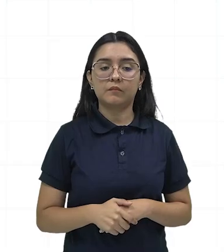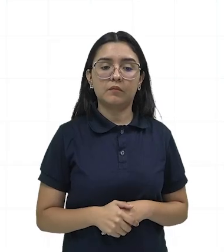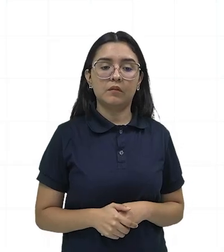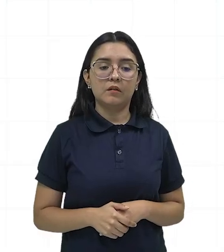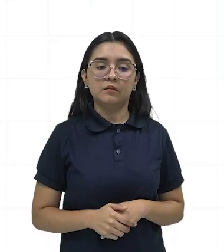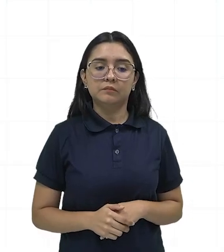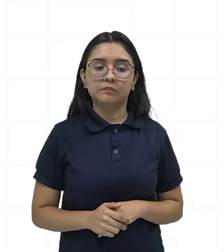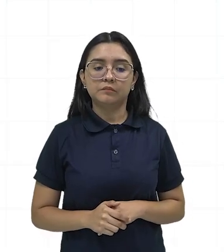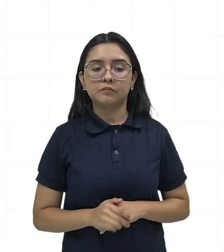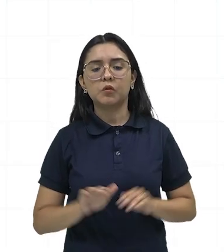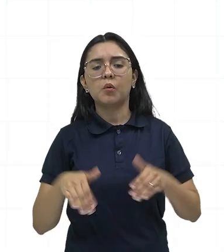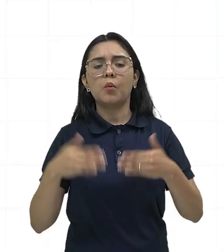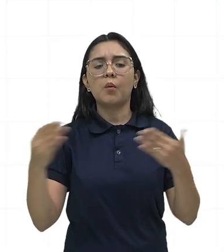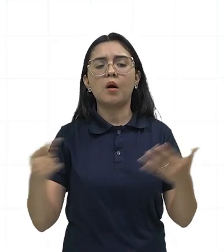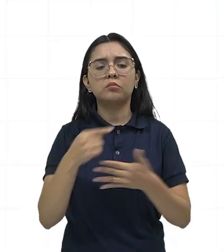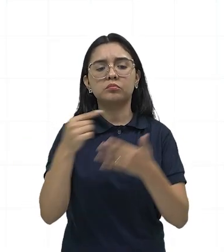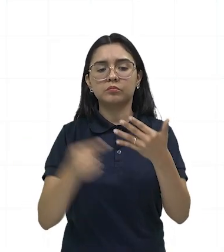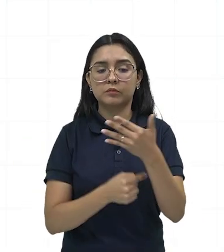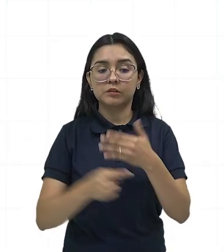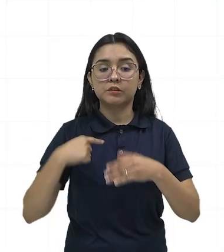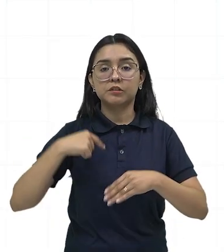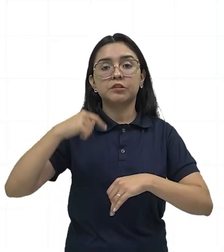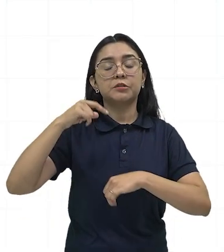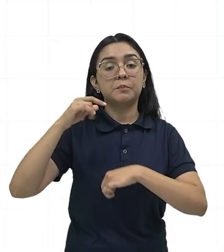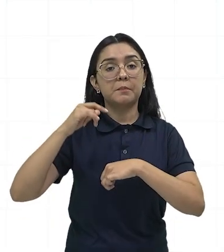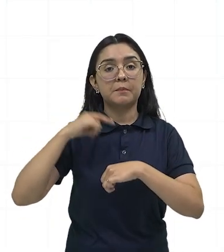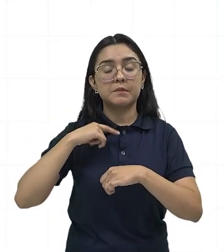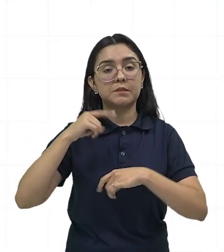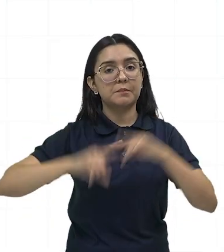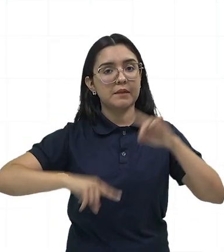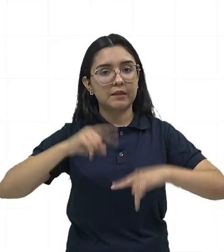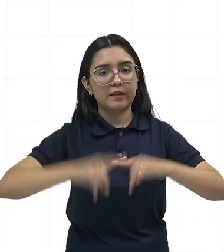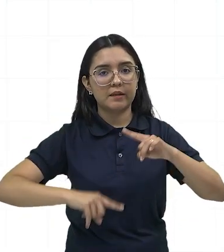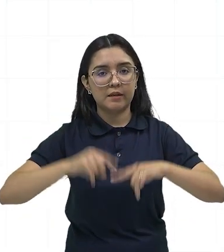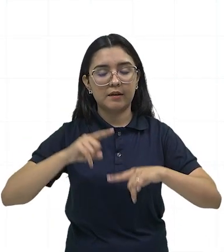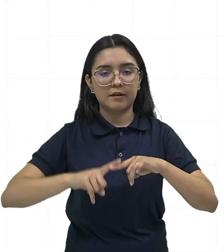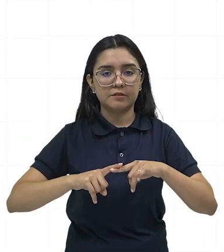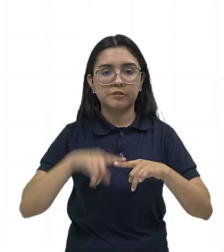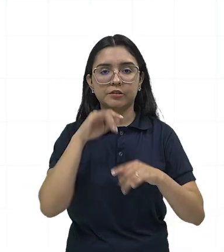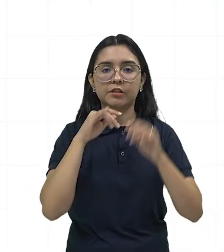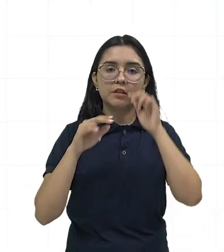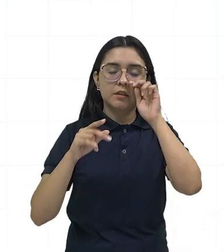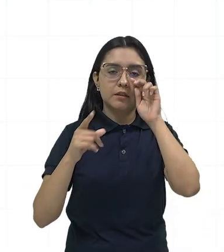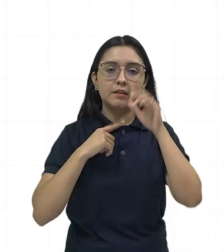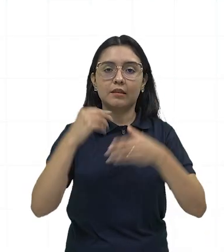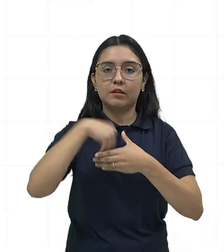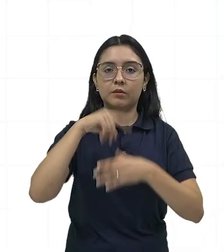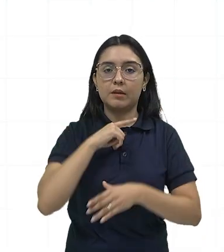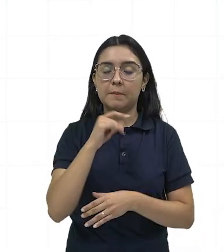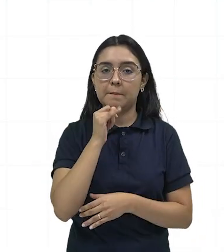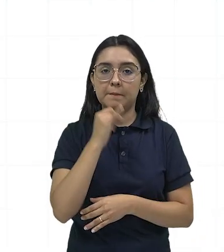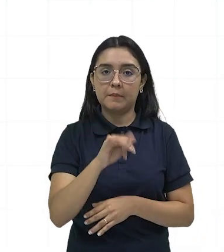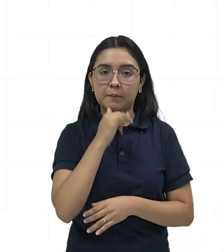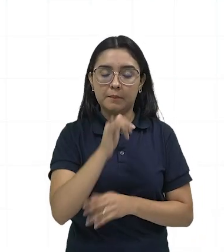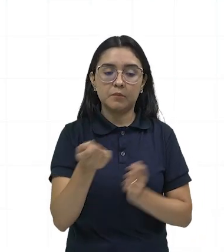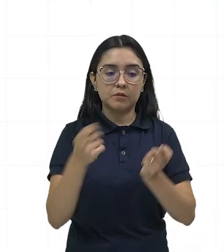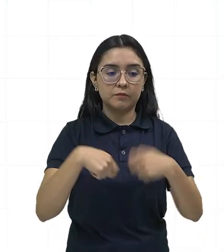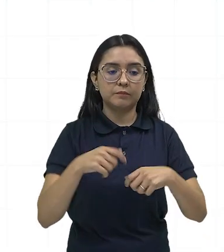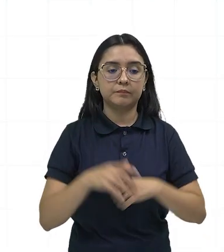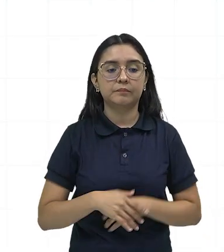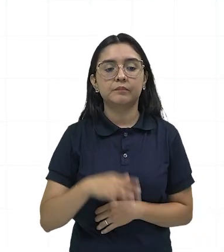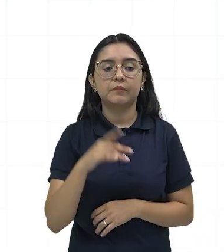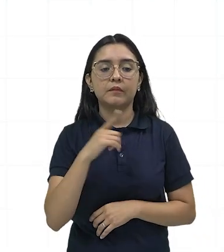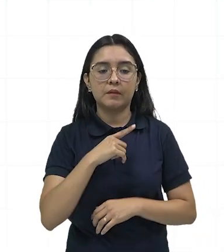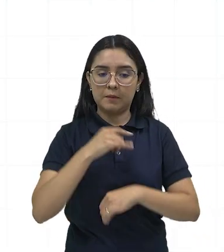são esses materiais, né, que conduzem a eletricidade? Então, nós temos aí que metais